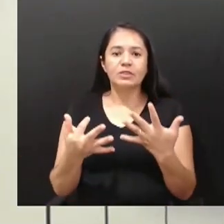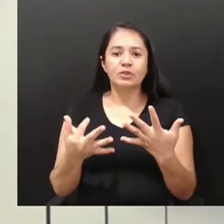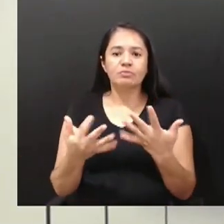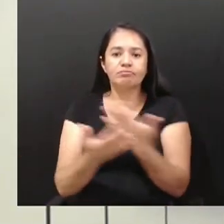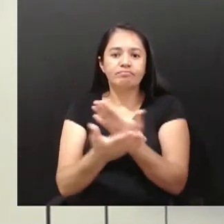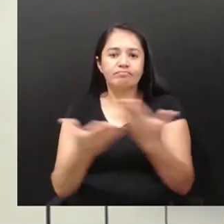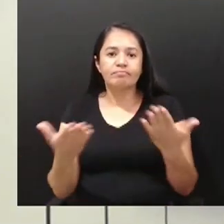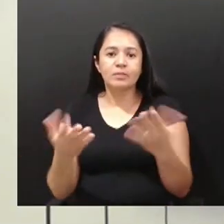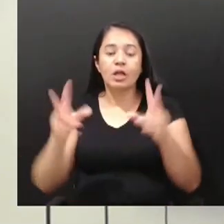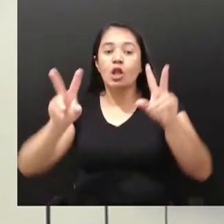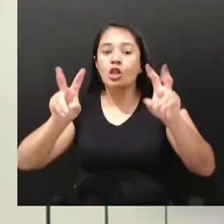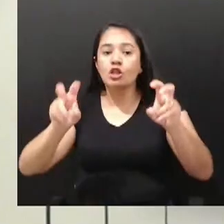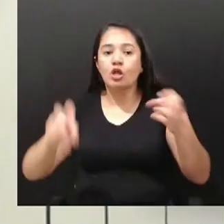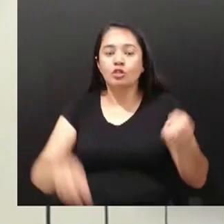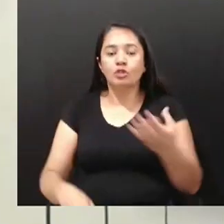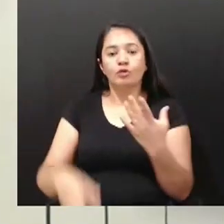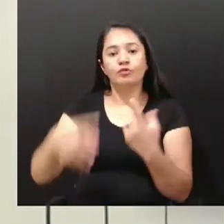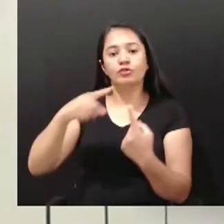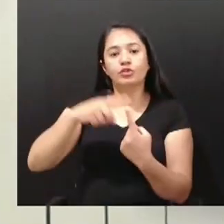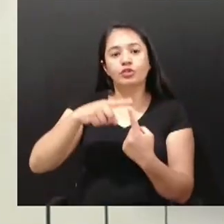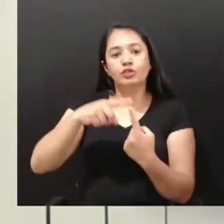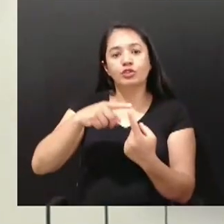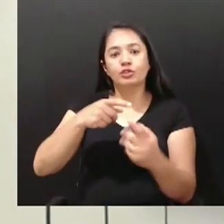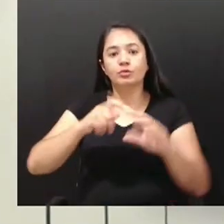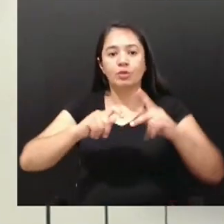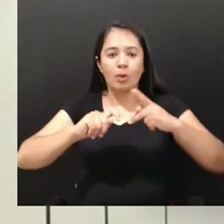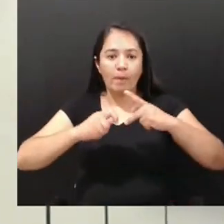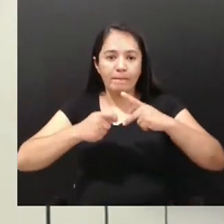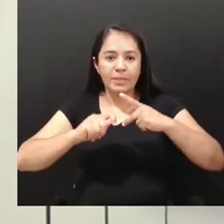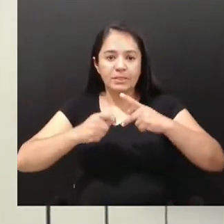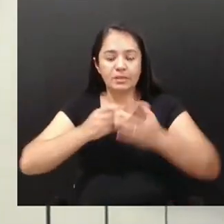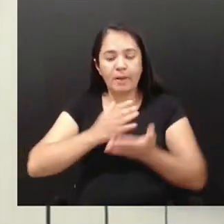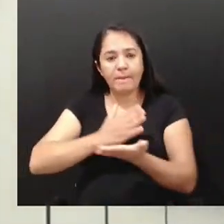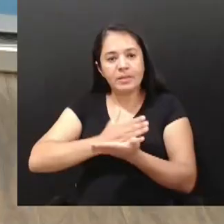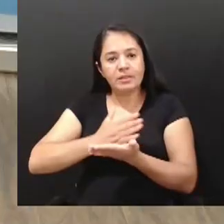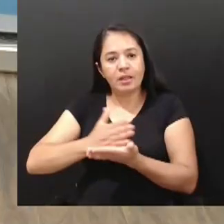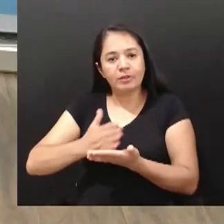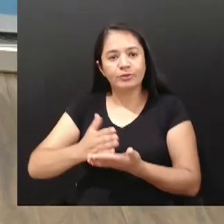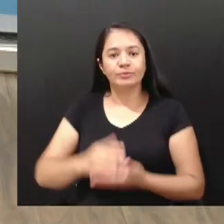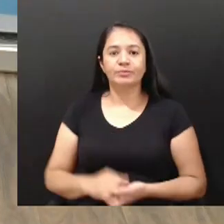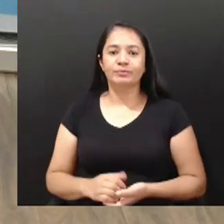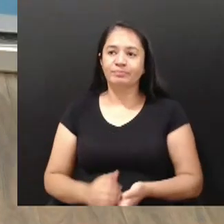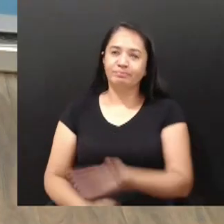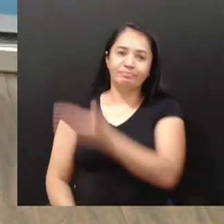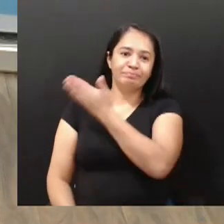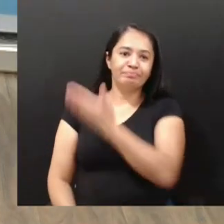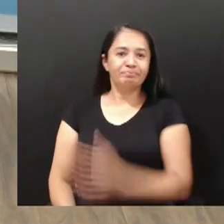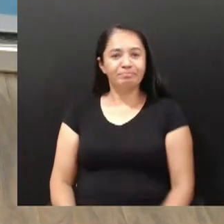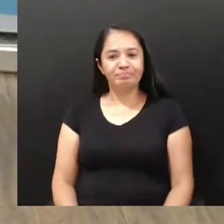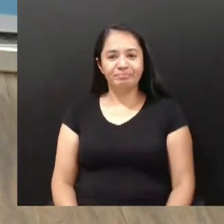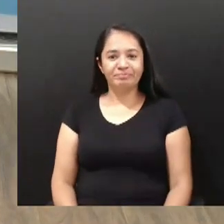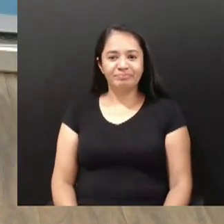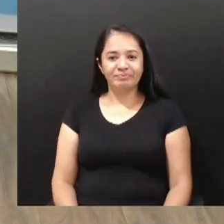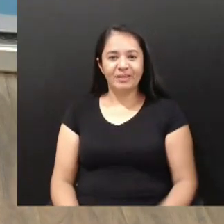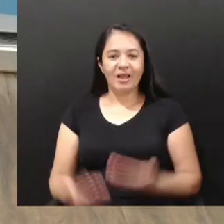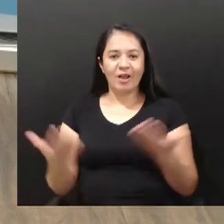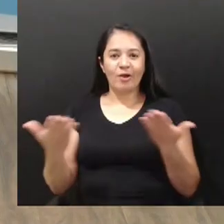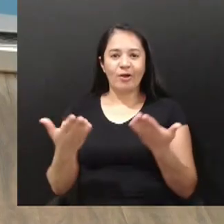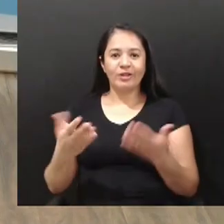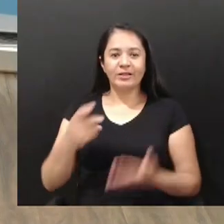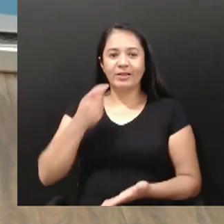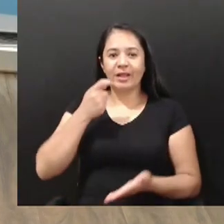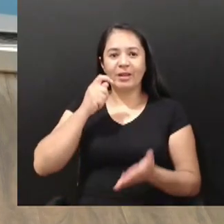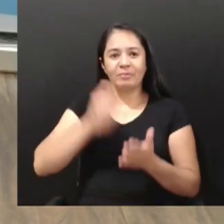a nova modalidade de pagamentos. É o Pix parcelado. A partir de agora, é o Na Ponta do